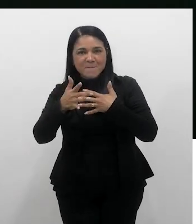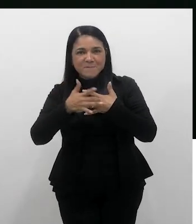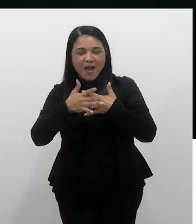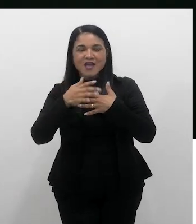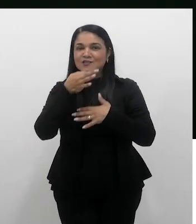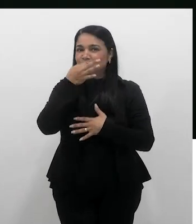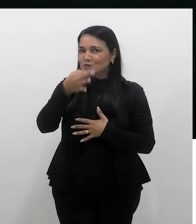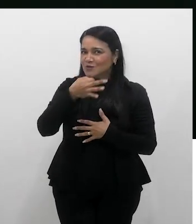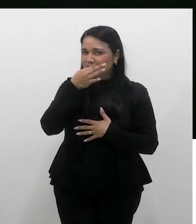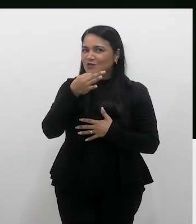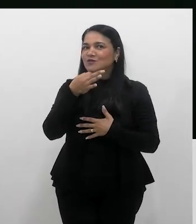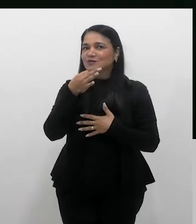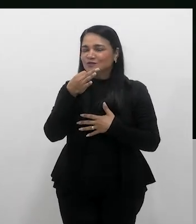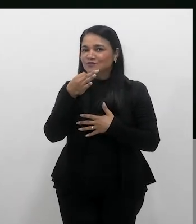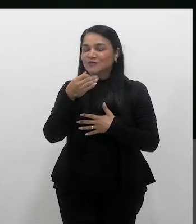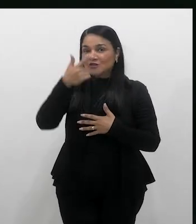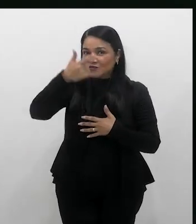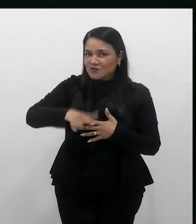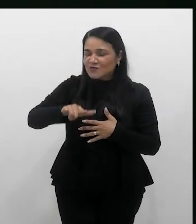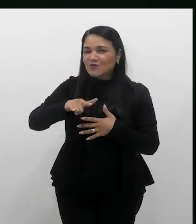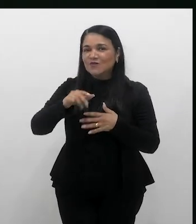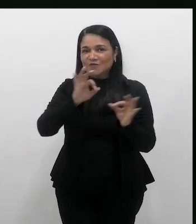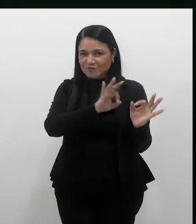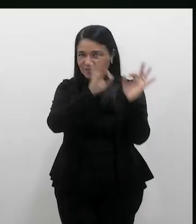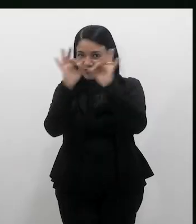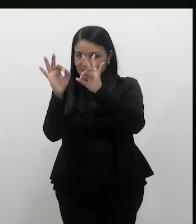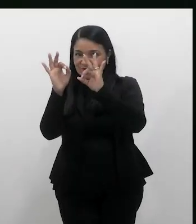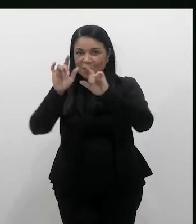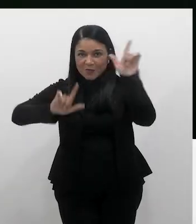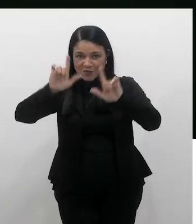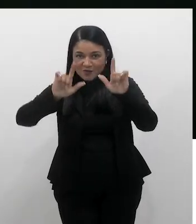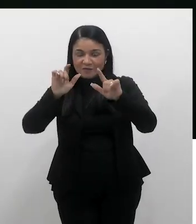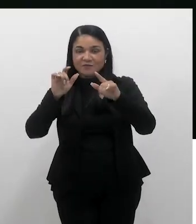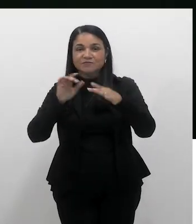seus comentários e as suas sugestões. E se você quiser rever esse